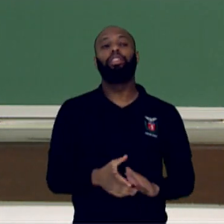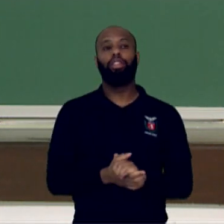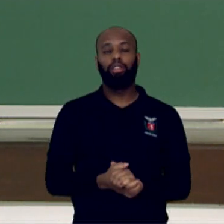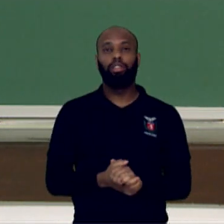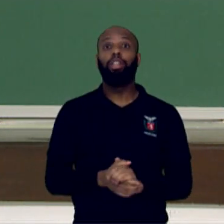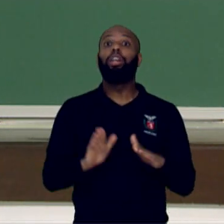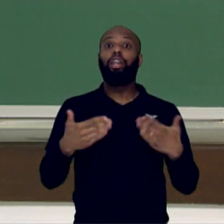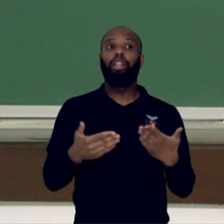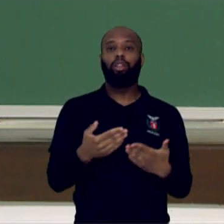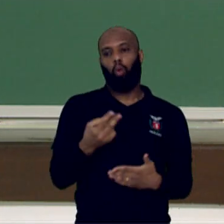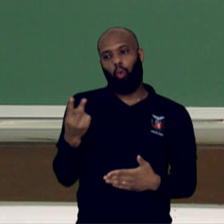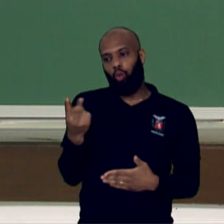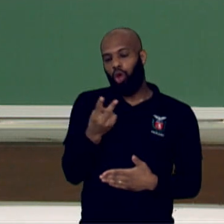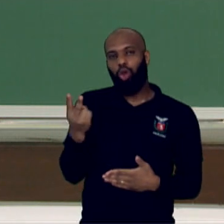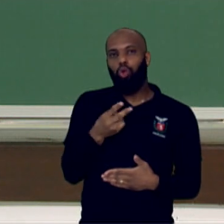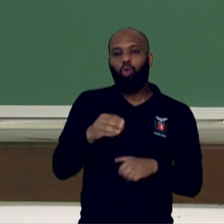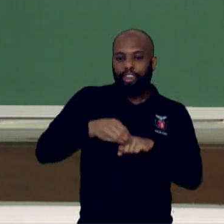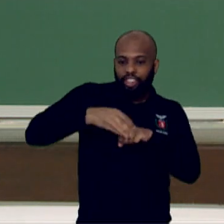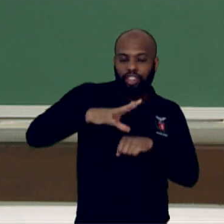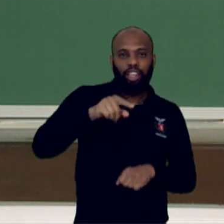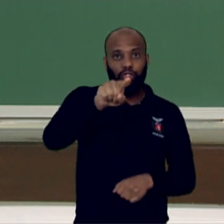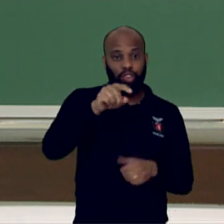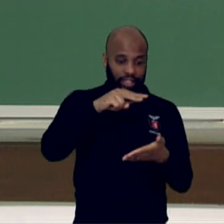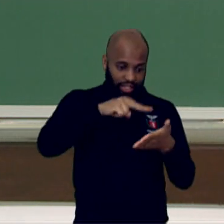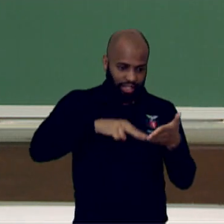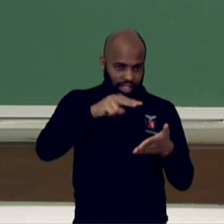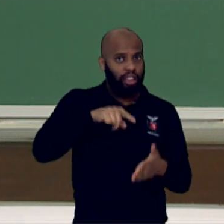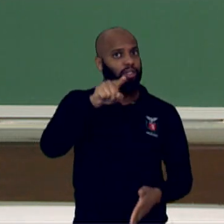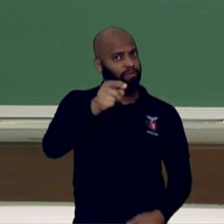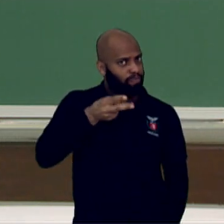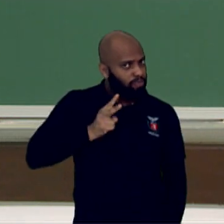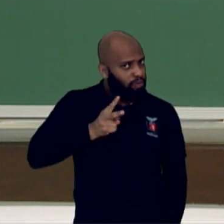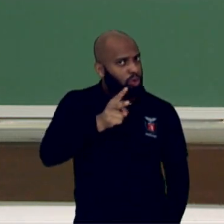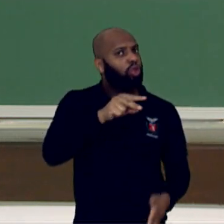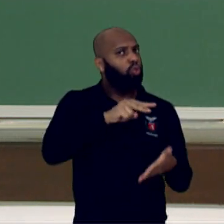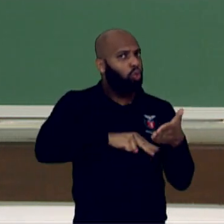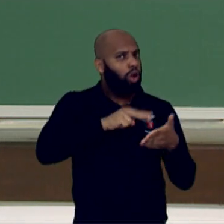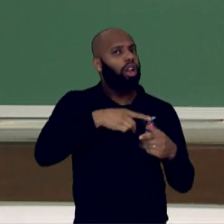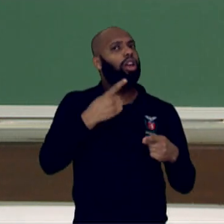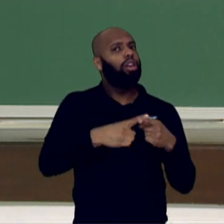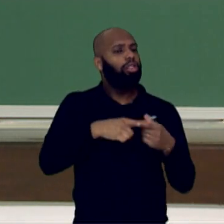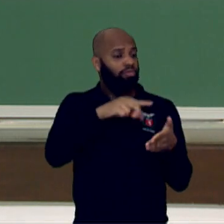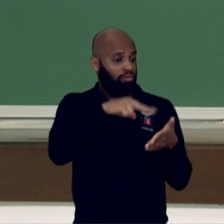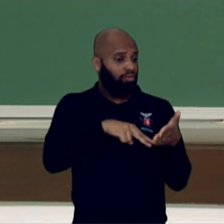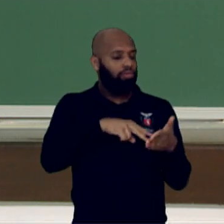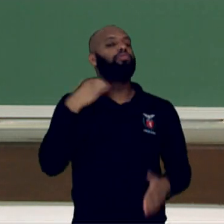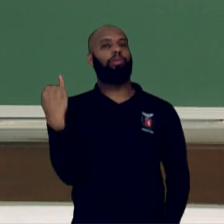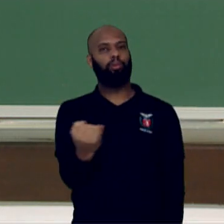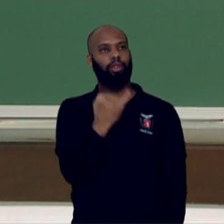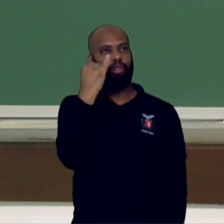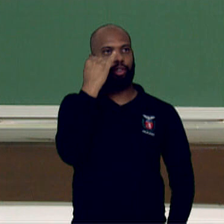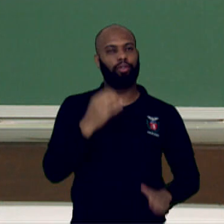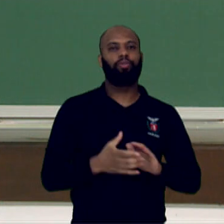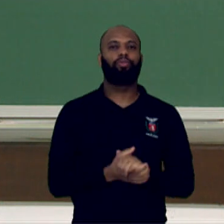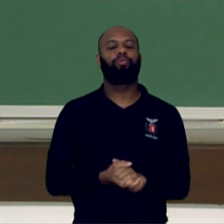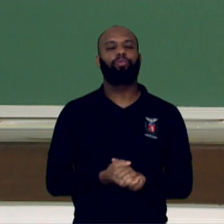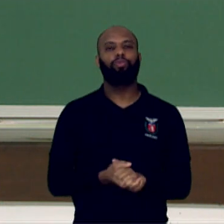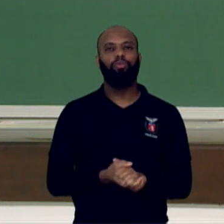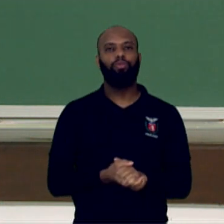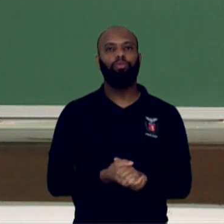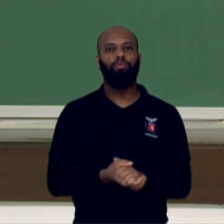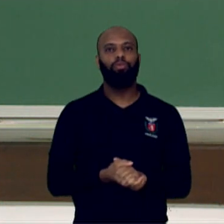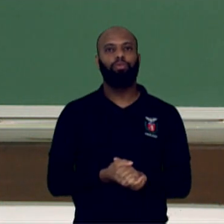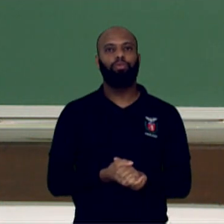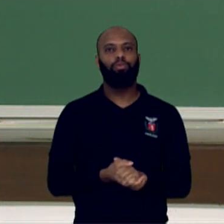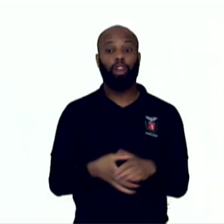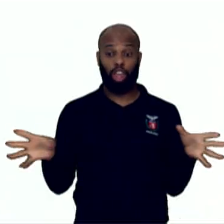Então, essas são as dicas de leitura e continue lendo. Lembre-se que a leitura é muito importante. E o que nós